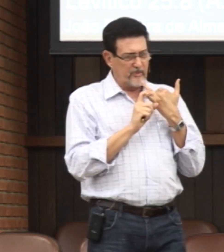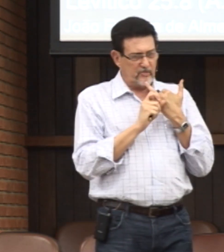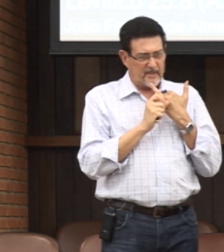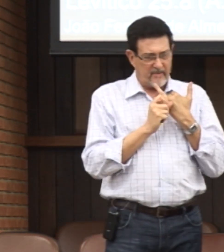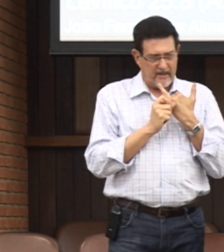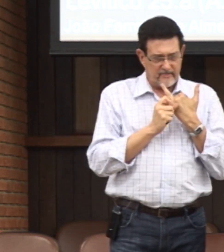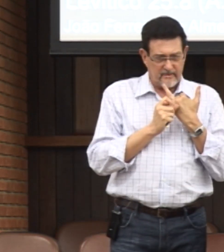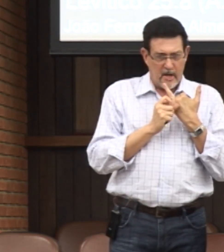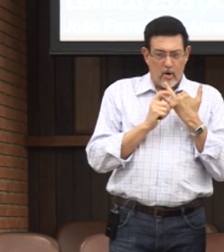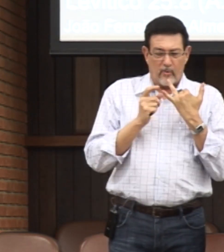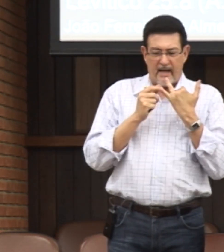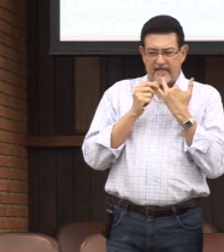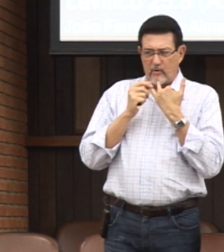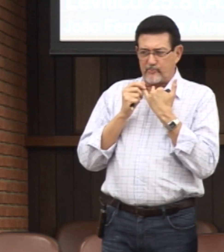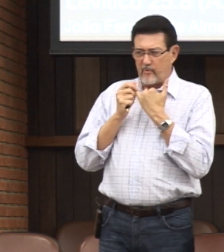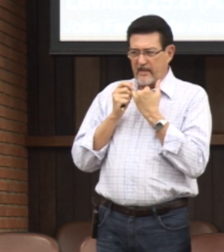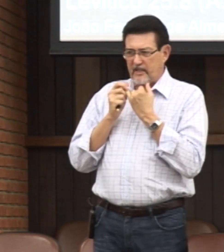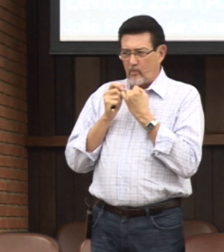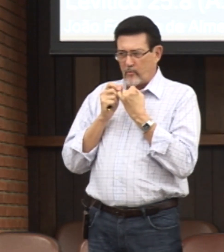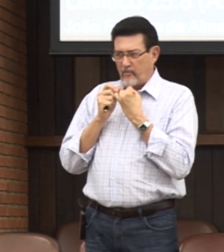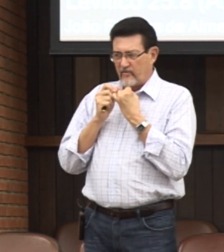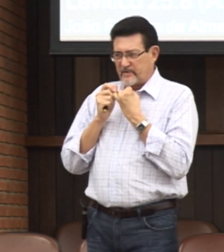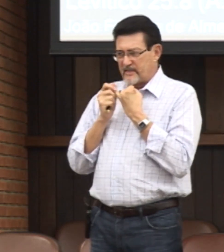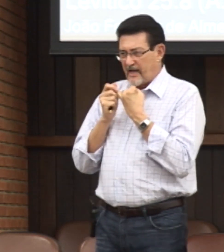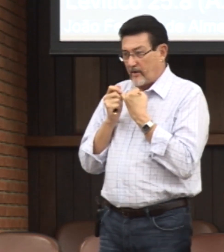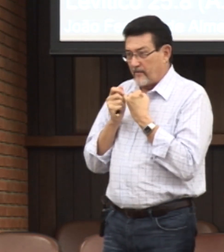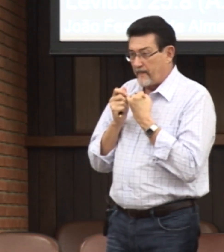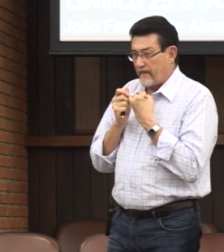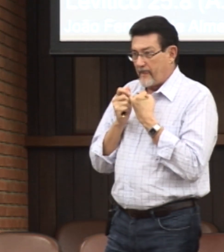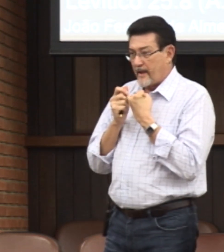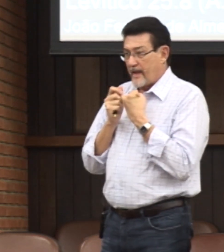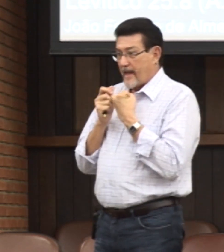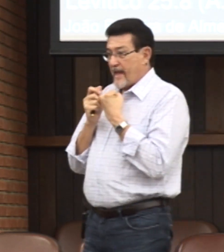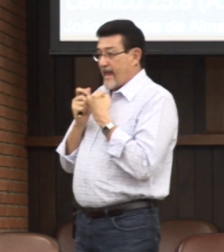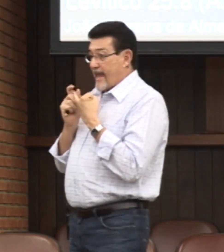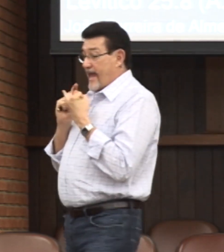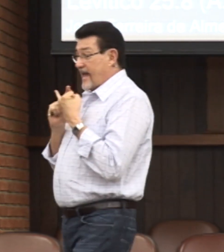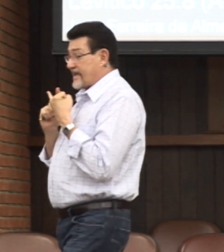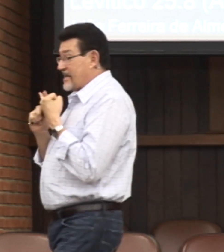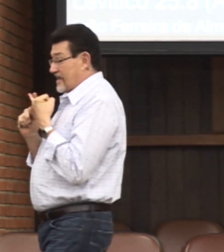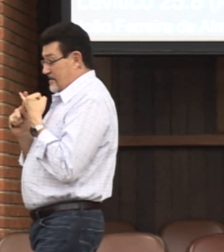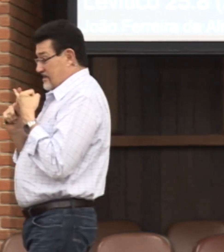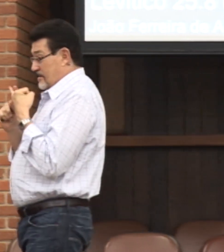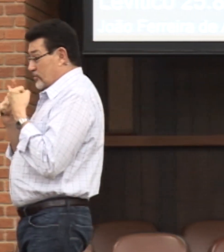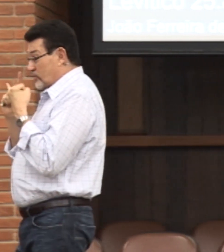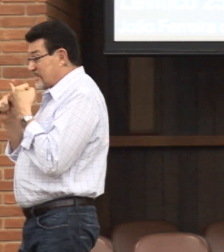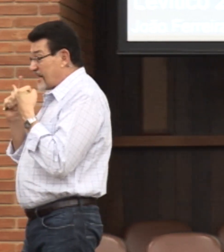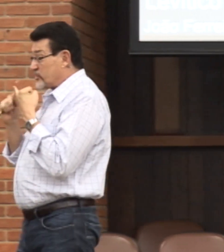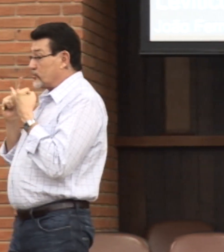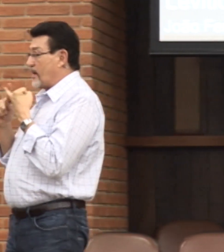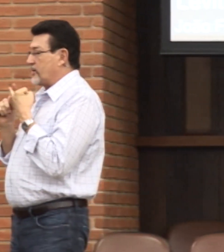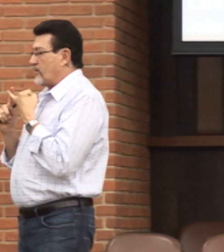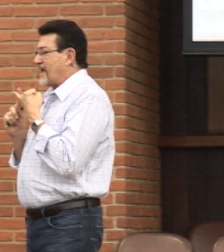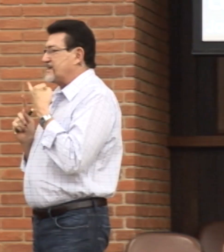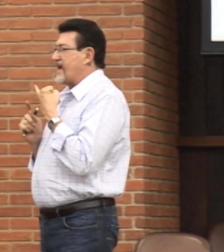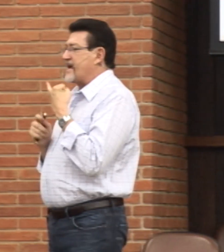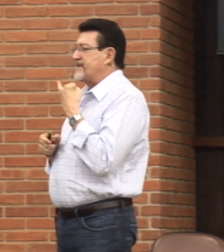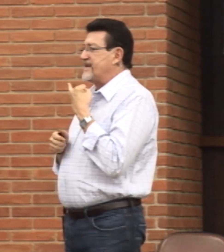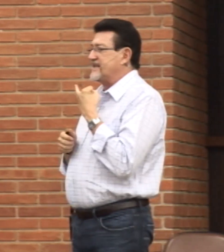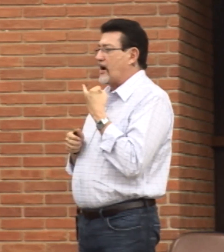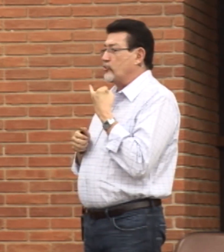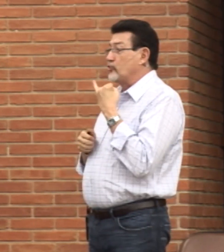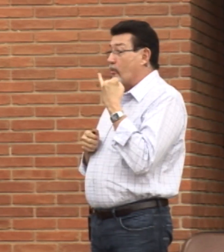certo mano eu não trabalho o que que Deus prometeu para o povo de Israel é que no sexto ano